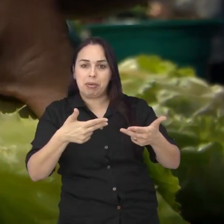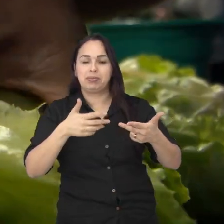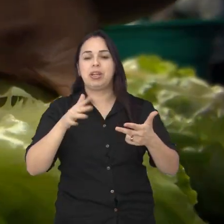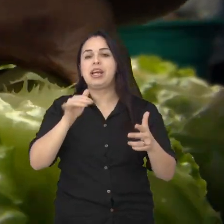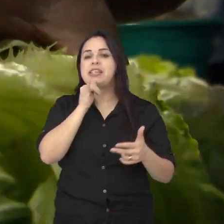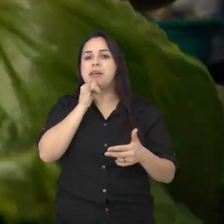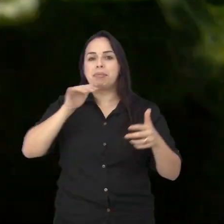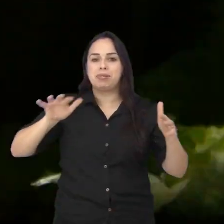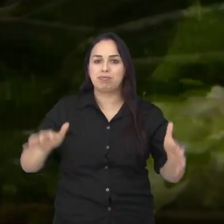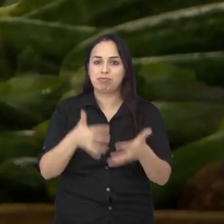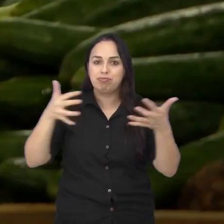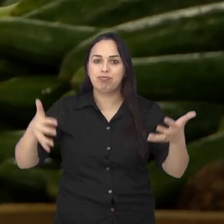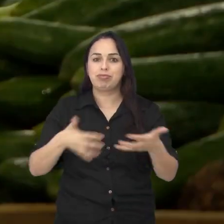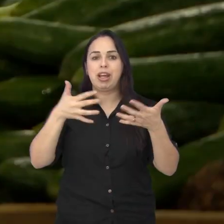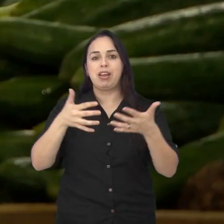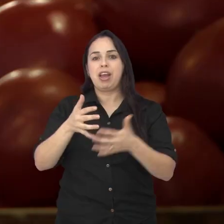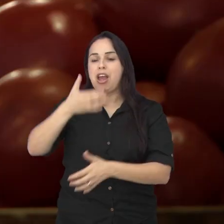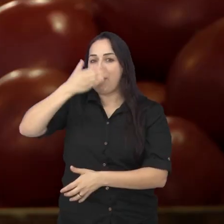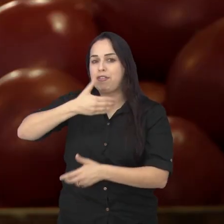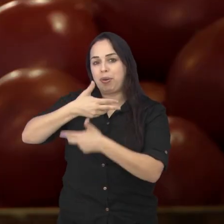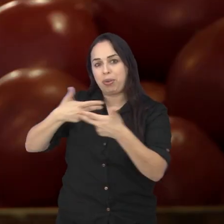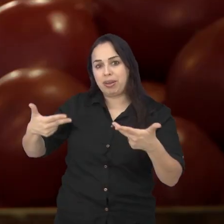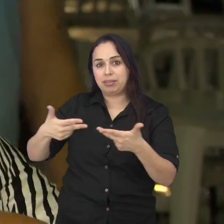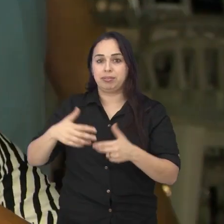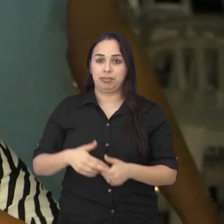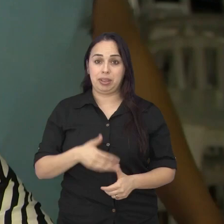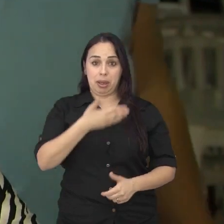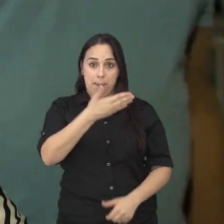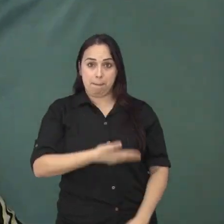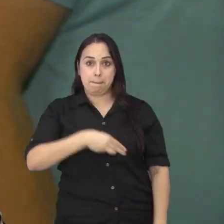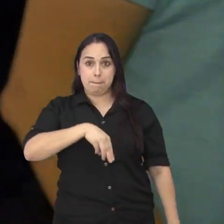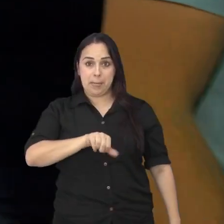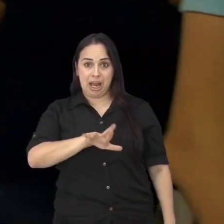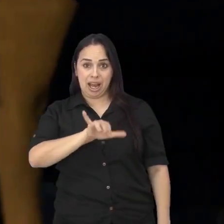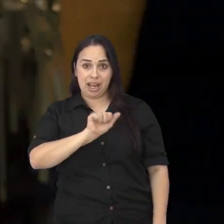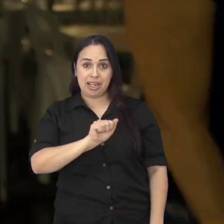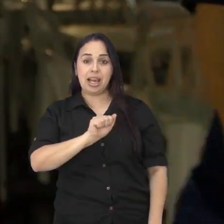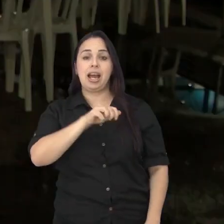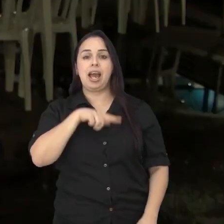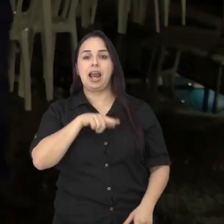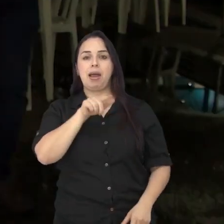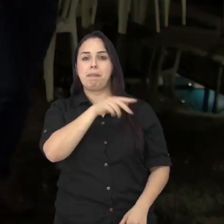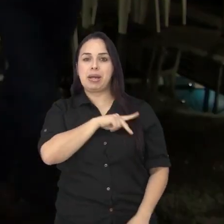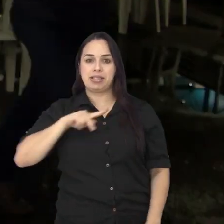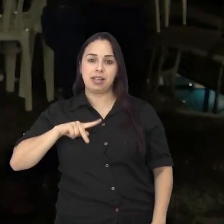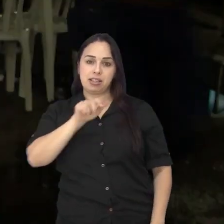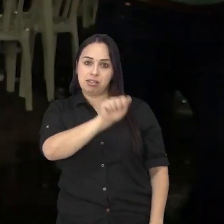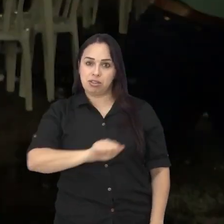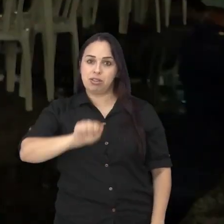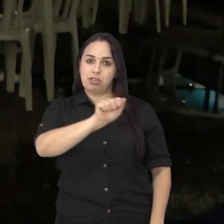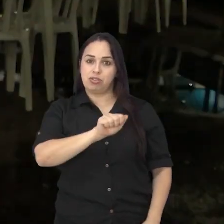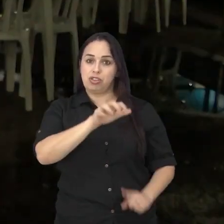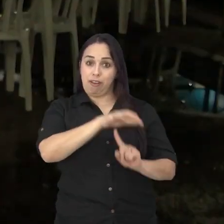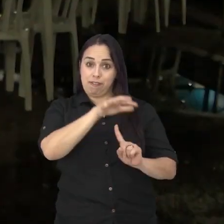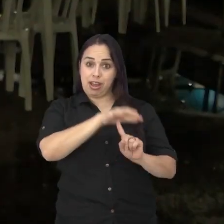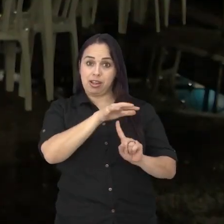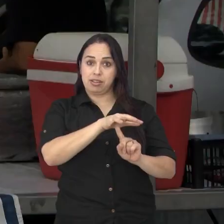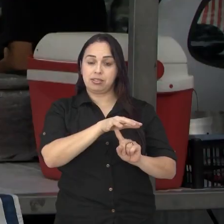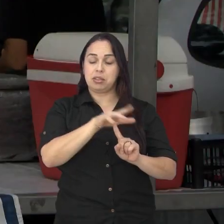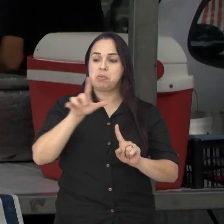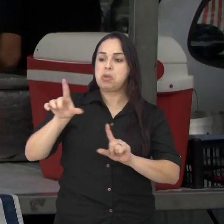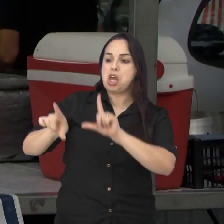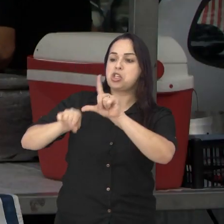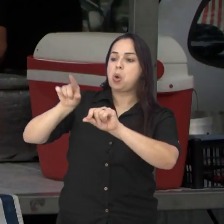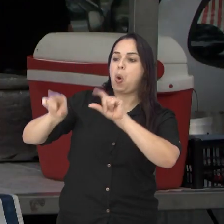produtos, como verduras, legumes e frutas. Segundo Maria Albuquerque, presidente da Associação dos Feirantes,